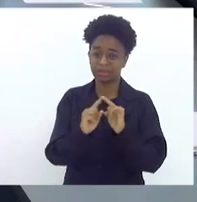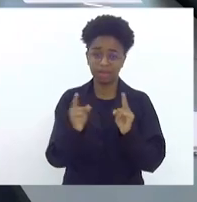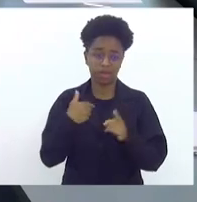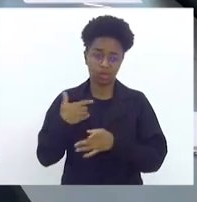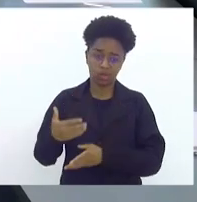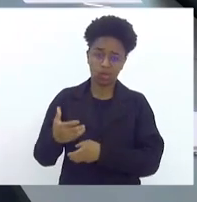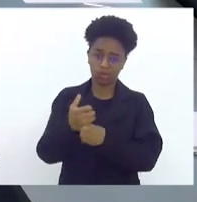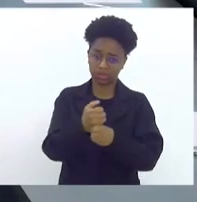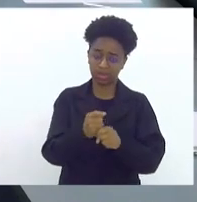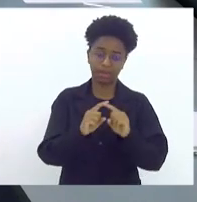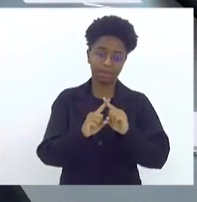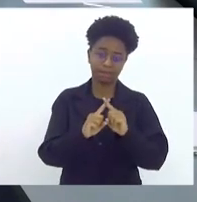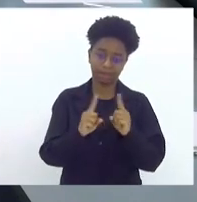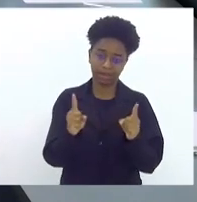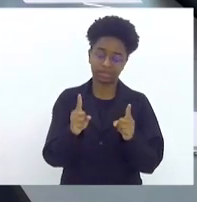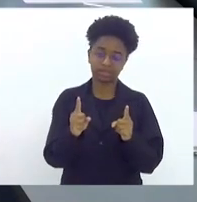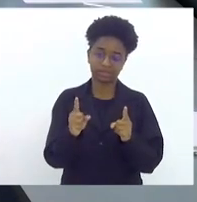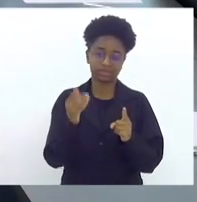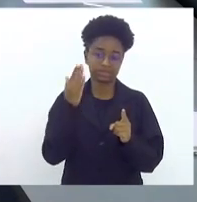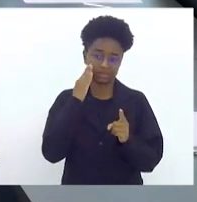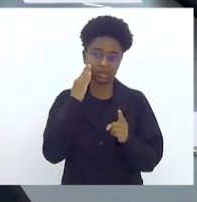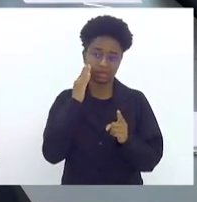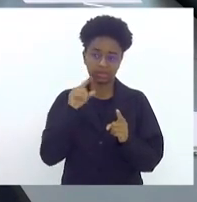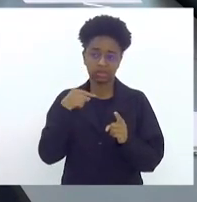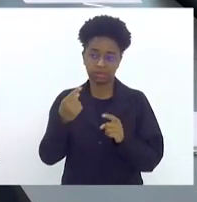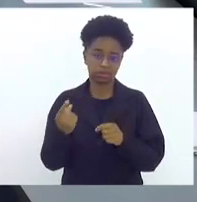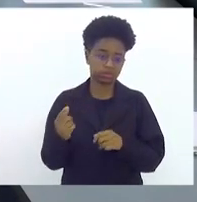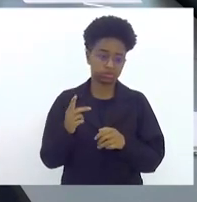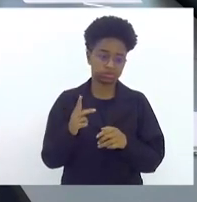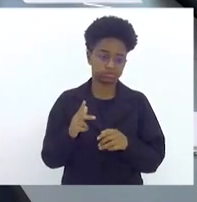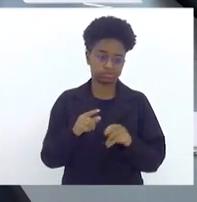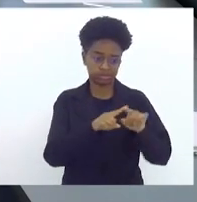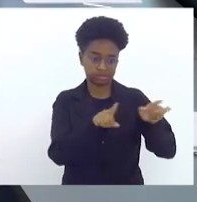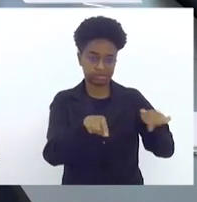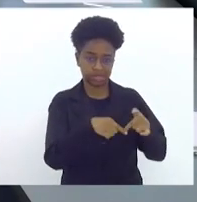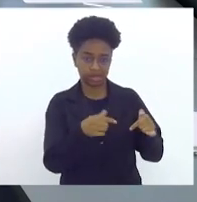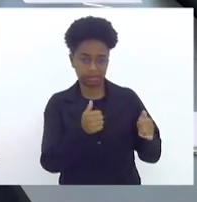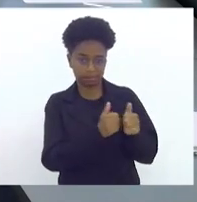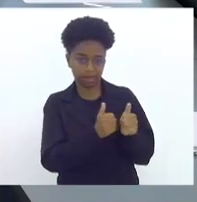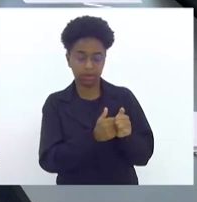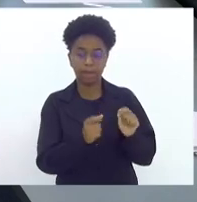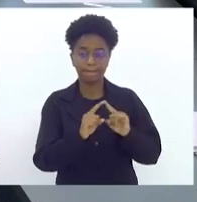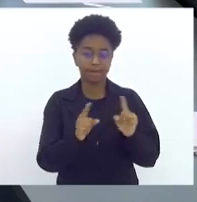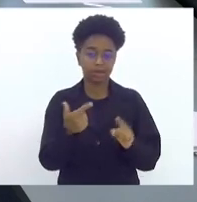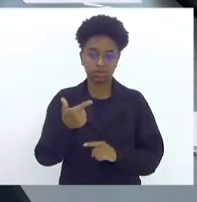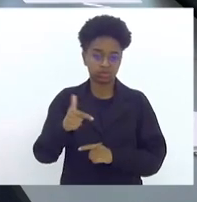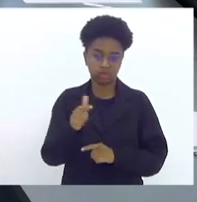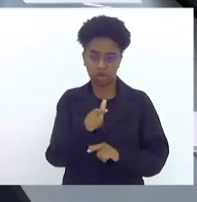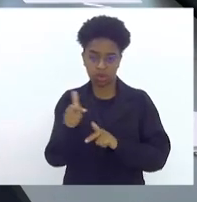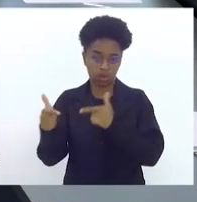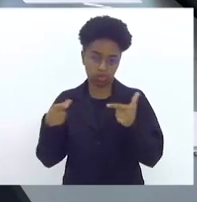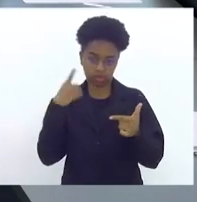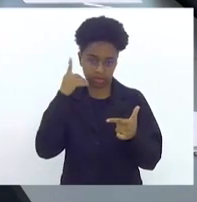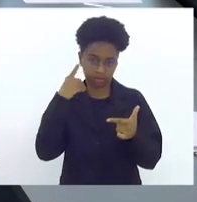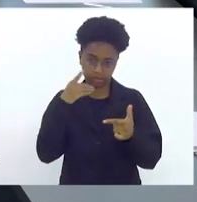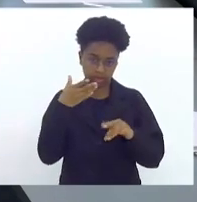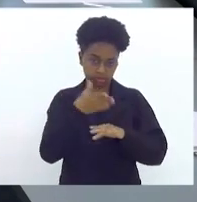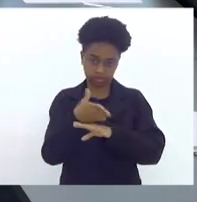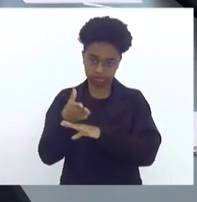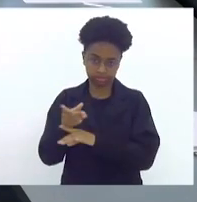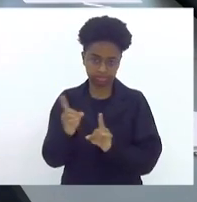seleciono quórum mas ainda sabendo que iria ali na sala ao lado era que na 1809 mas ainda assim não houveram outros deputados